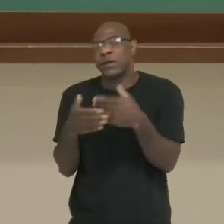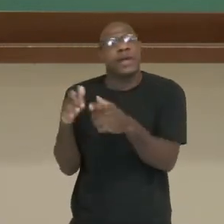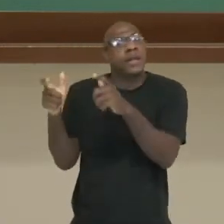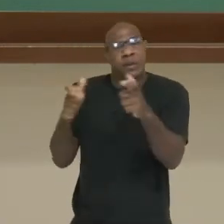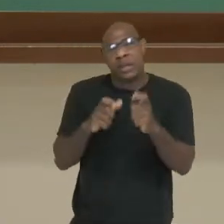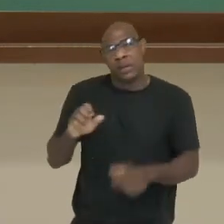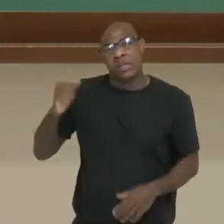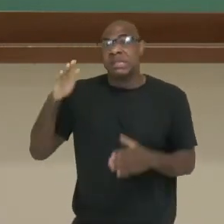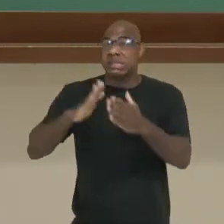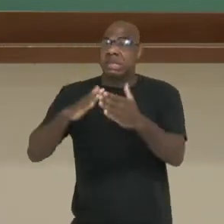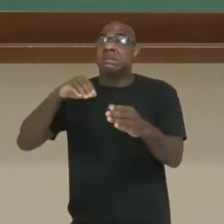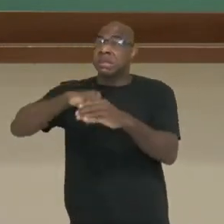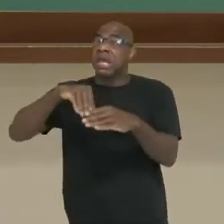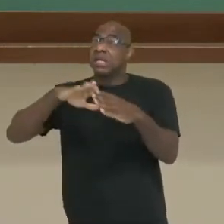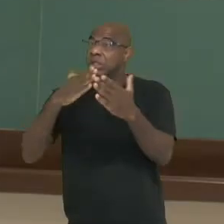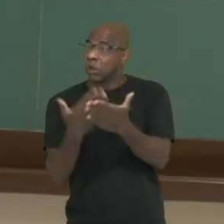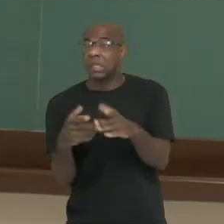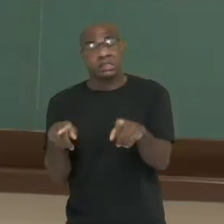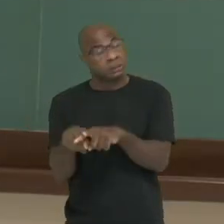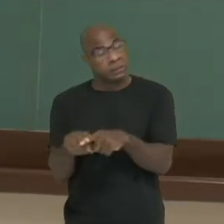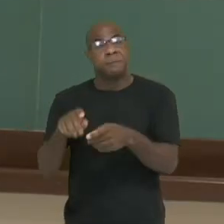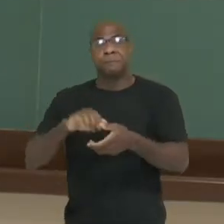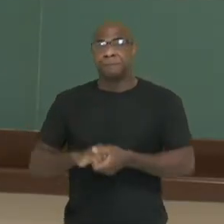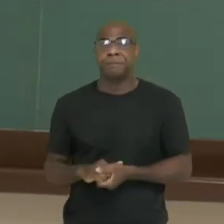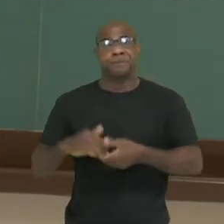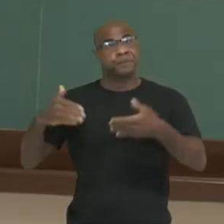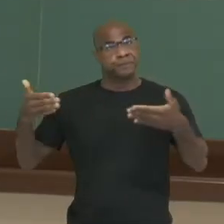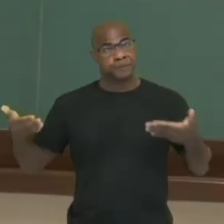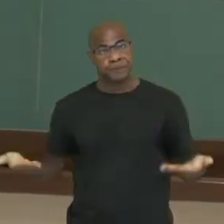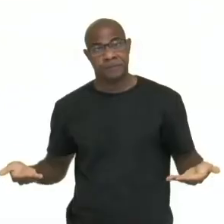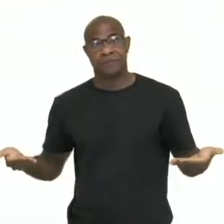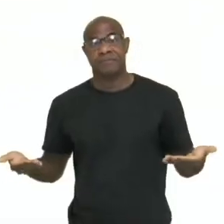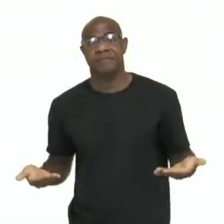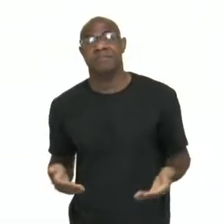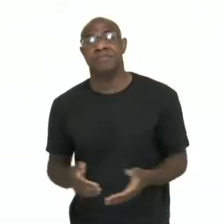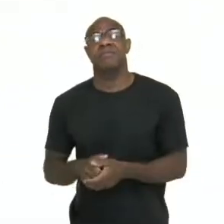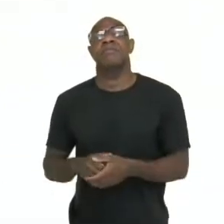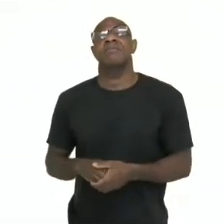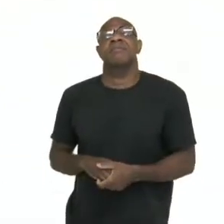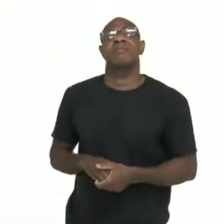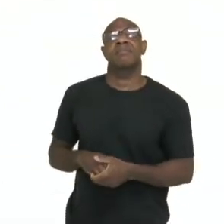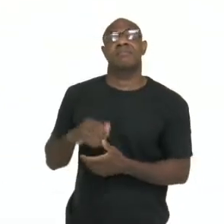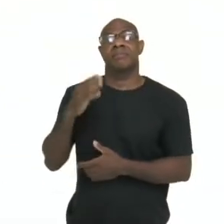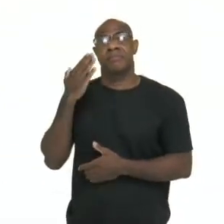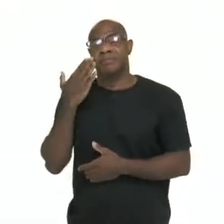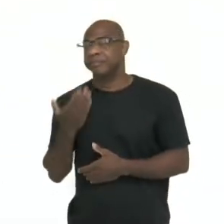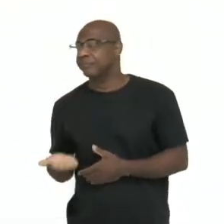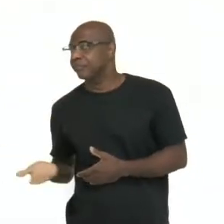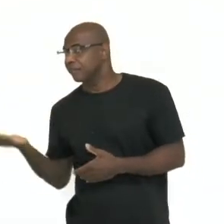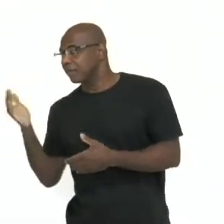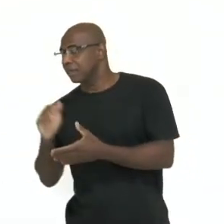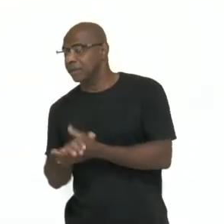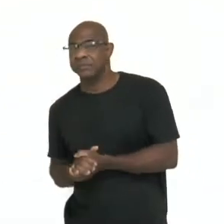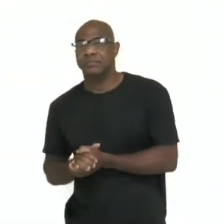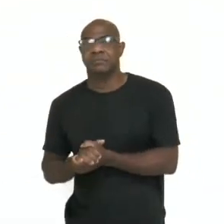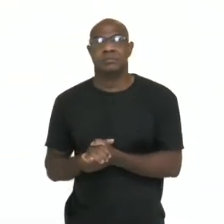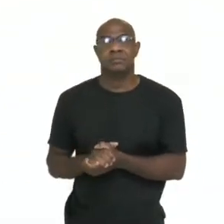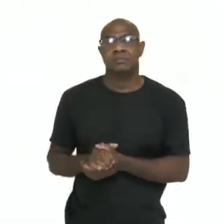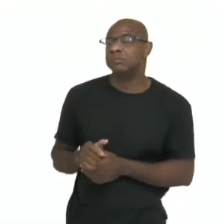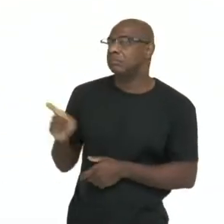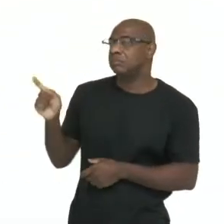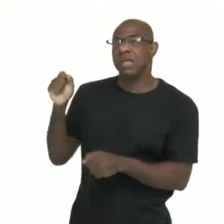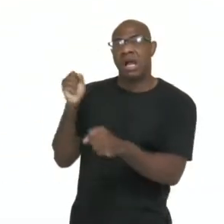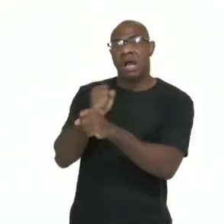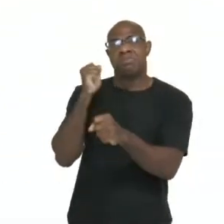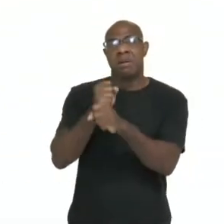o teatro, a encenação teatral. A arquitetura dos teatros gregos possuía como característica marcante as construções